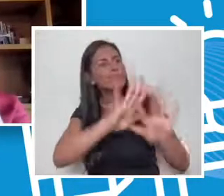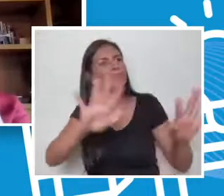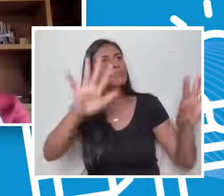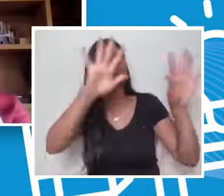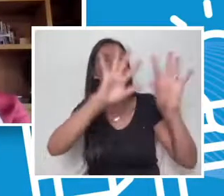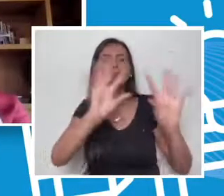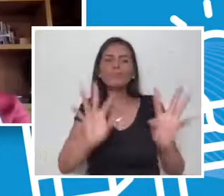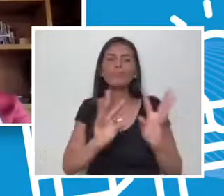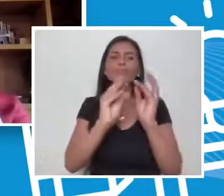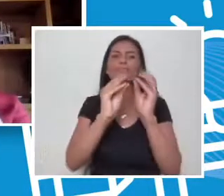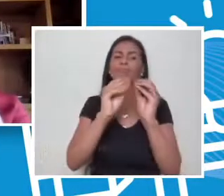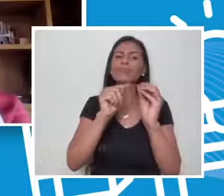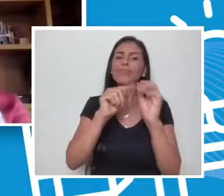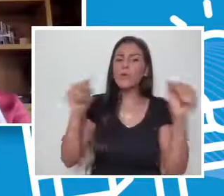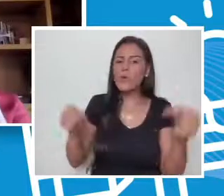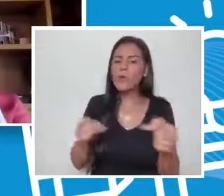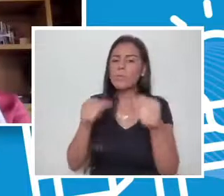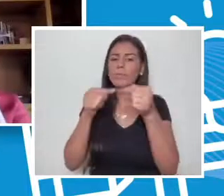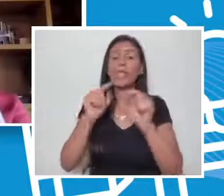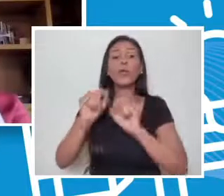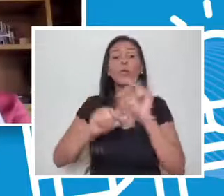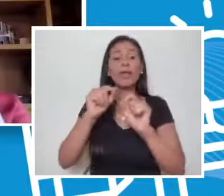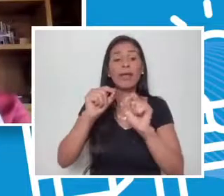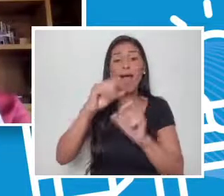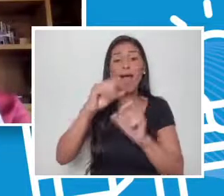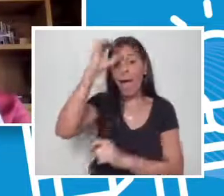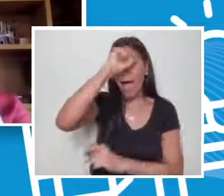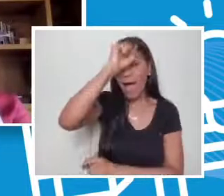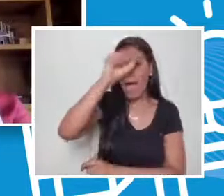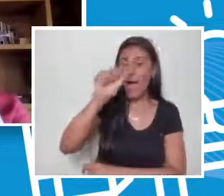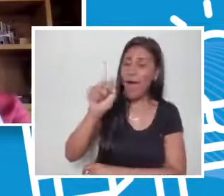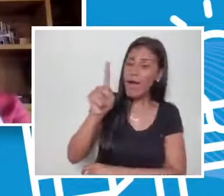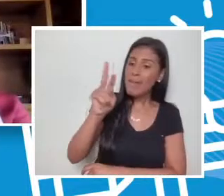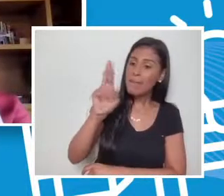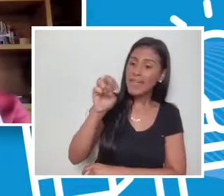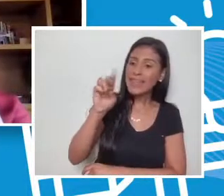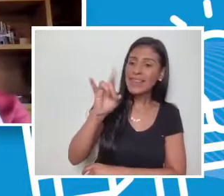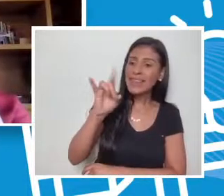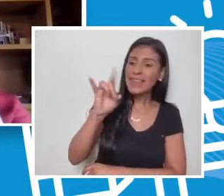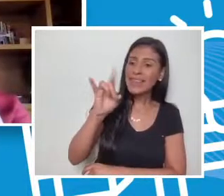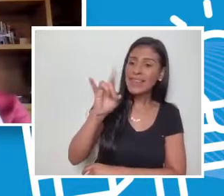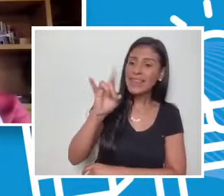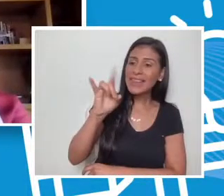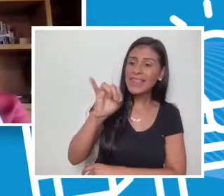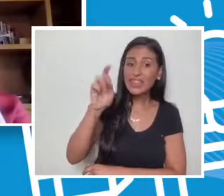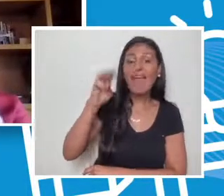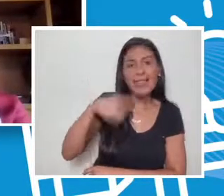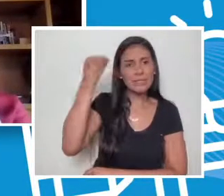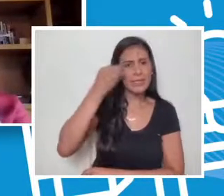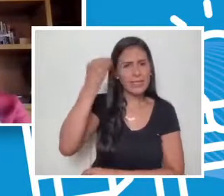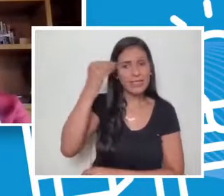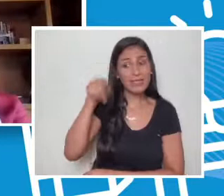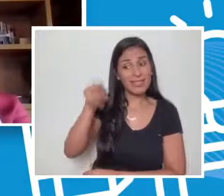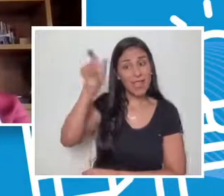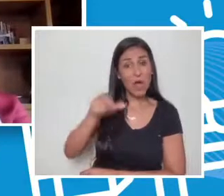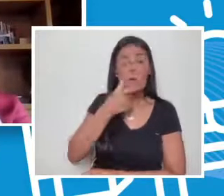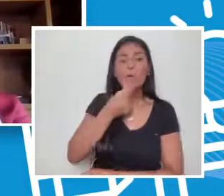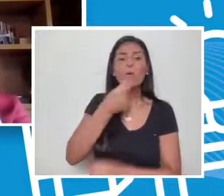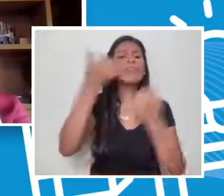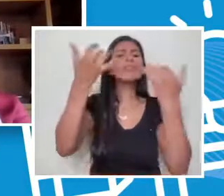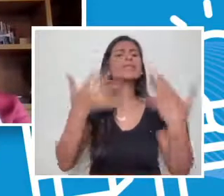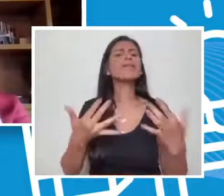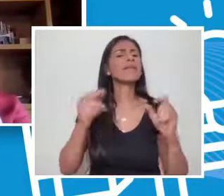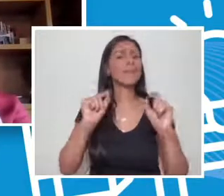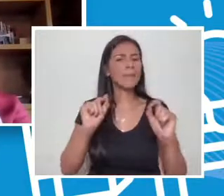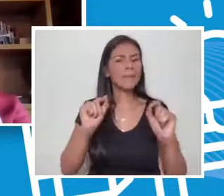é uma experiência, certo? E, portanto, ele diz assim, olha, que a experiência é o